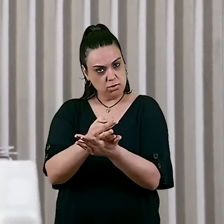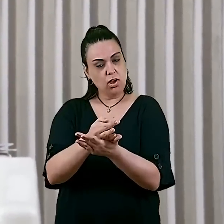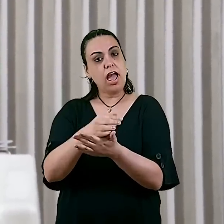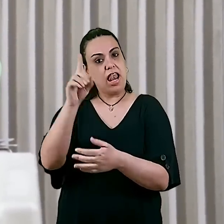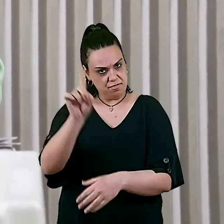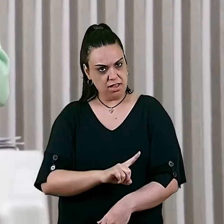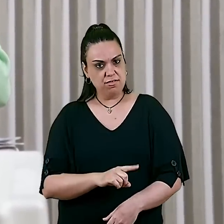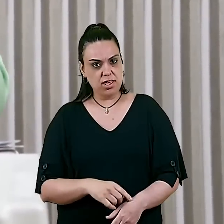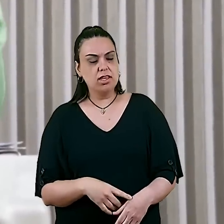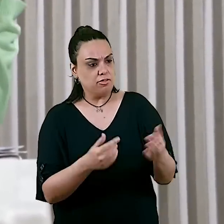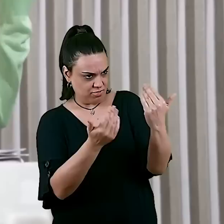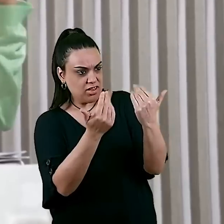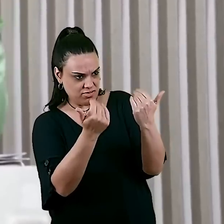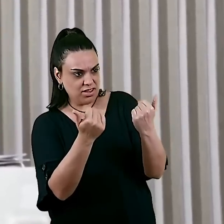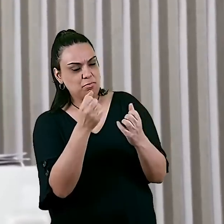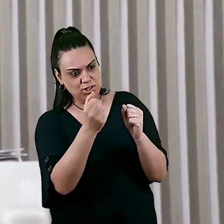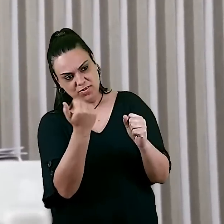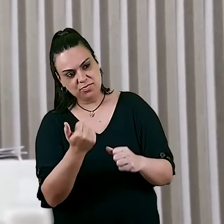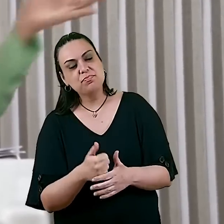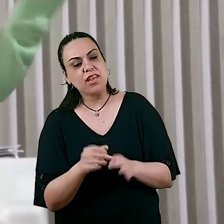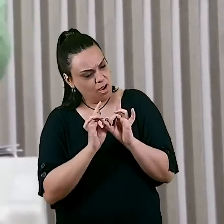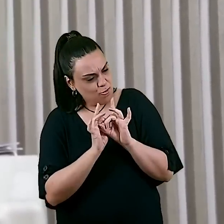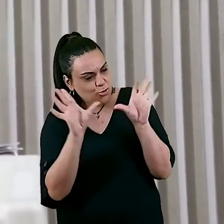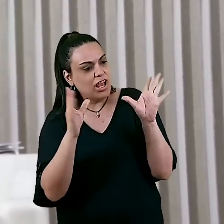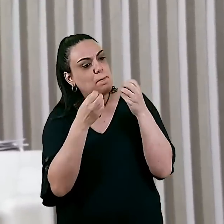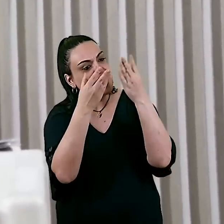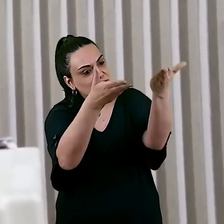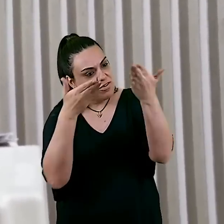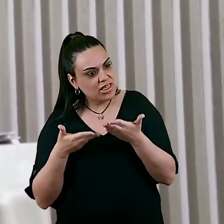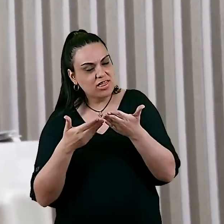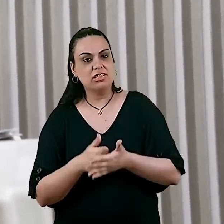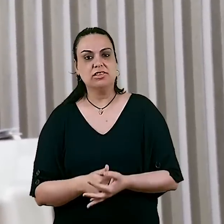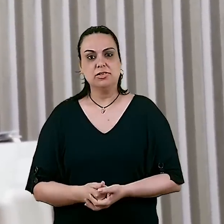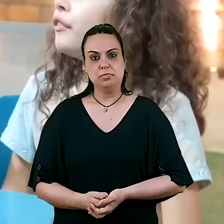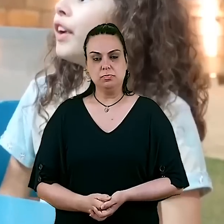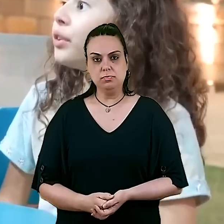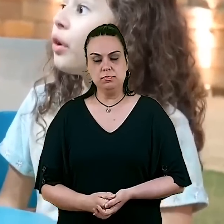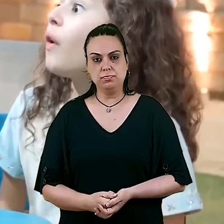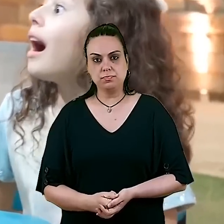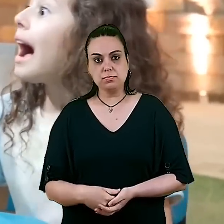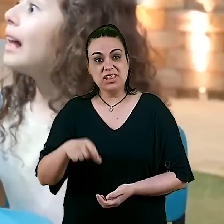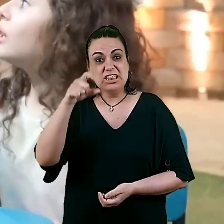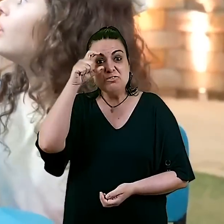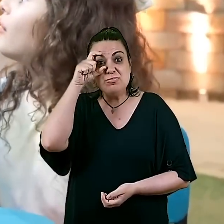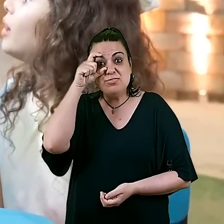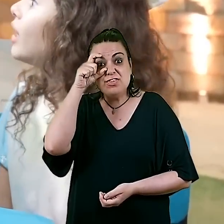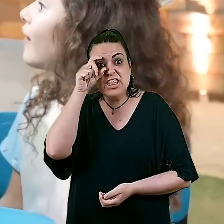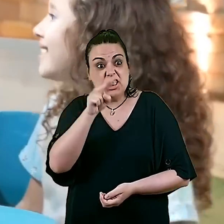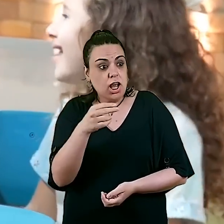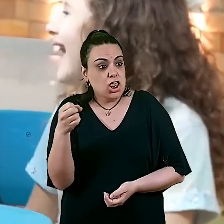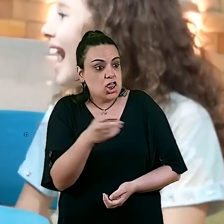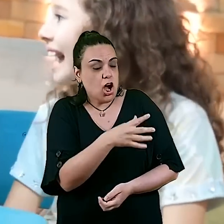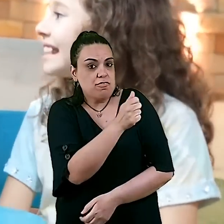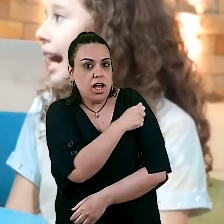restante da aula com a gente, tá bom? Pode entrar, aluna. Fique à vontade. Seja bem-vinda. Vitor, a nova aluna